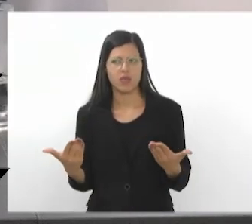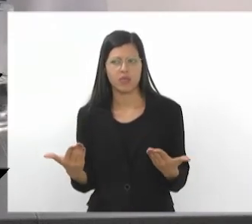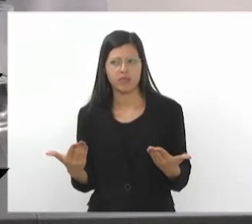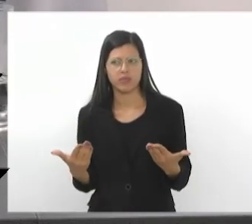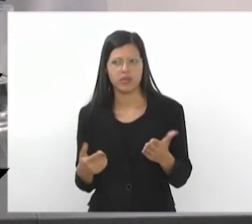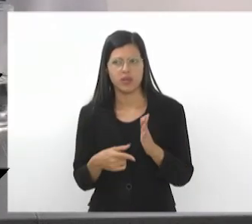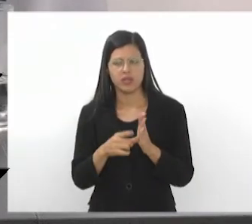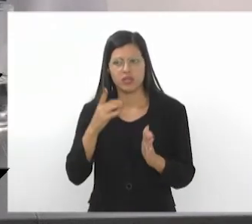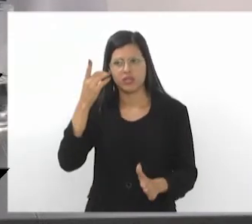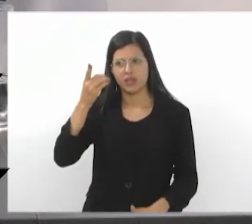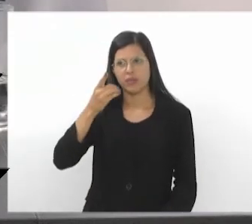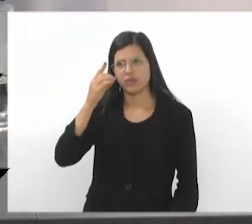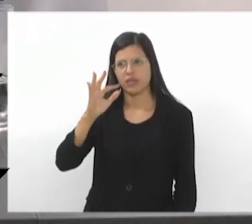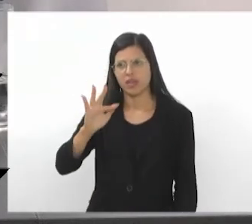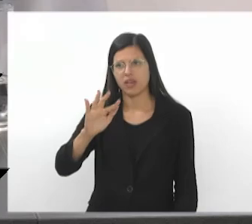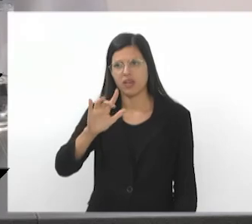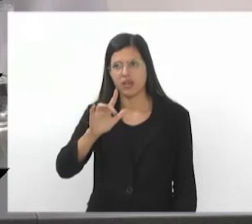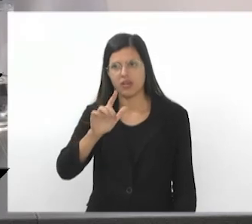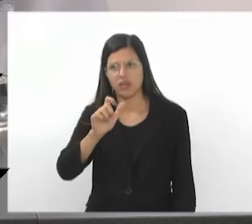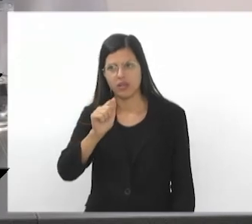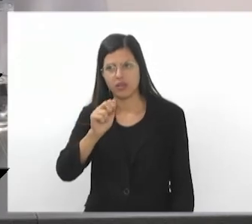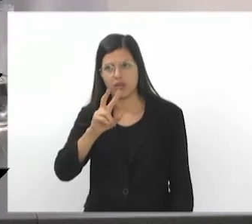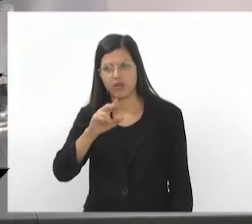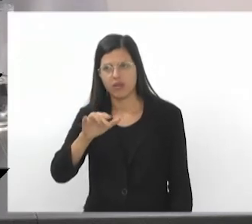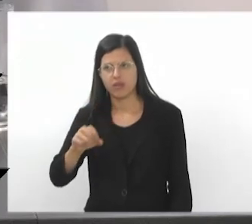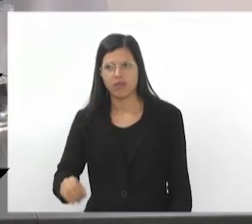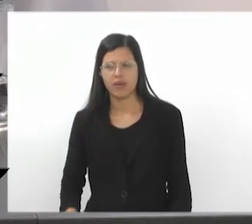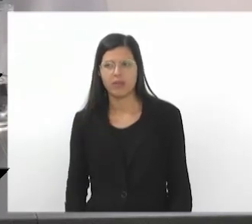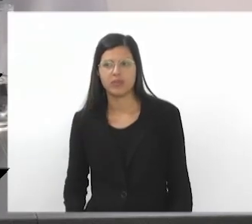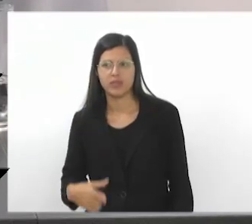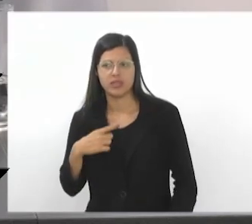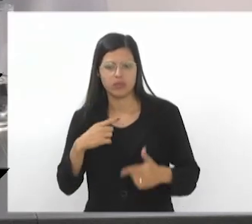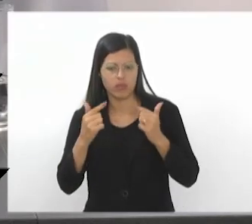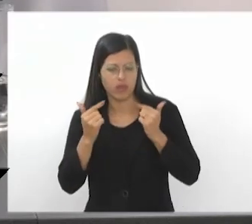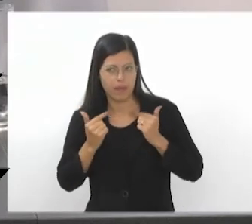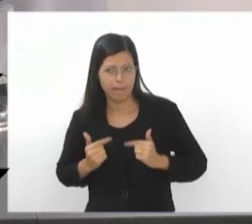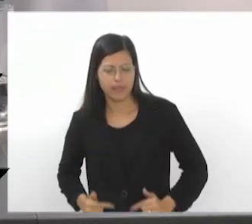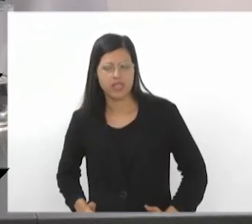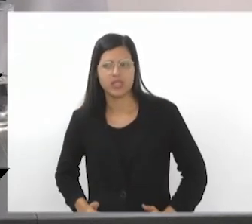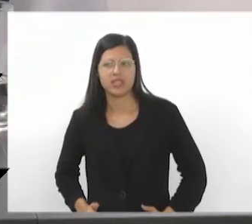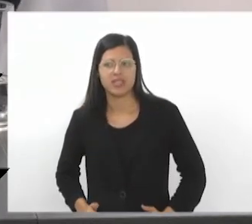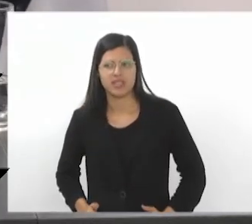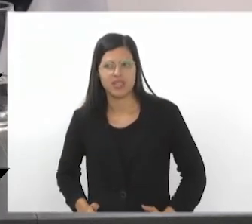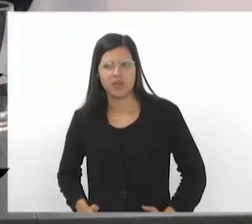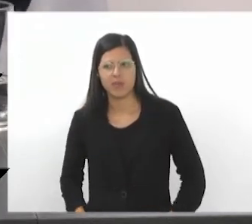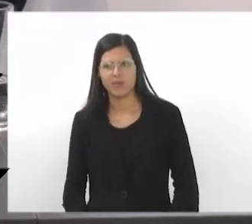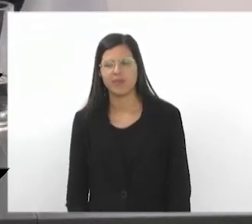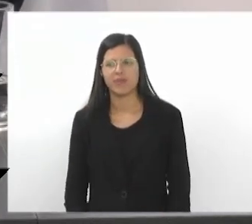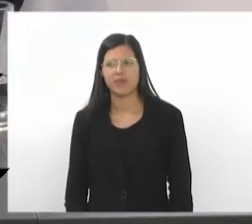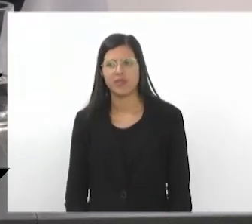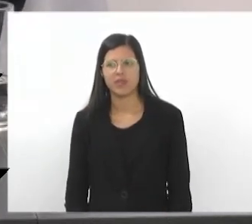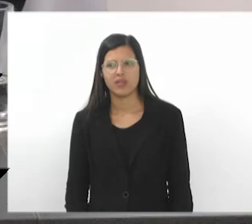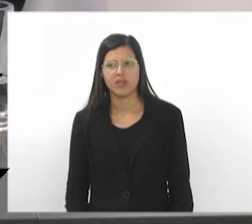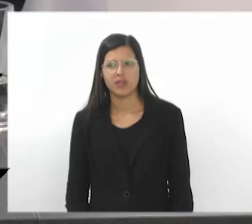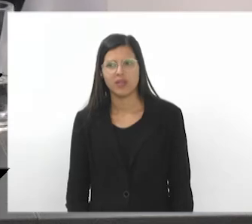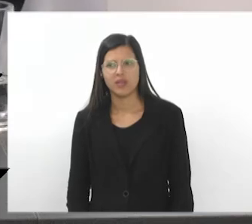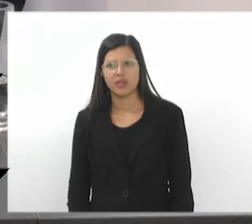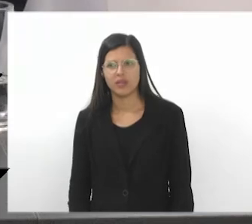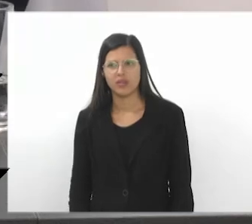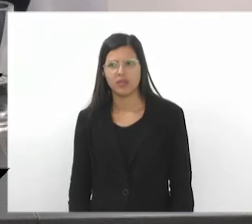todos. Serafini... Inclusive a abstenção simpática e comedida do meu